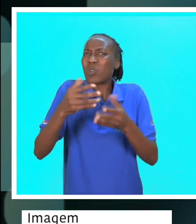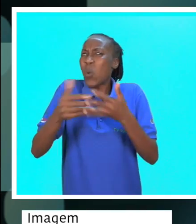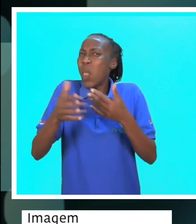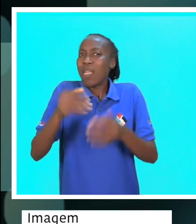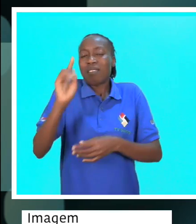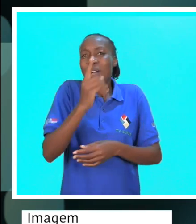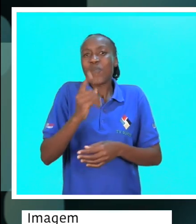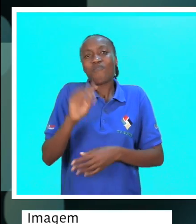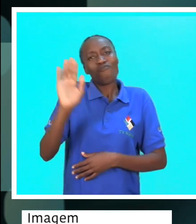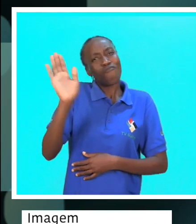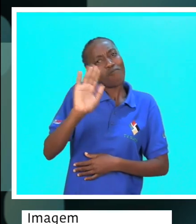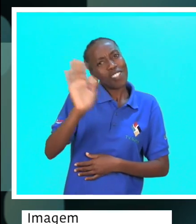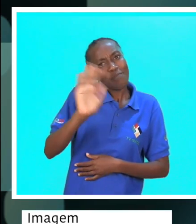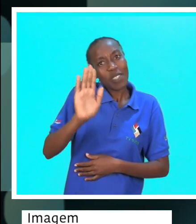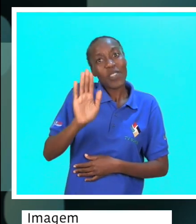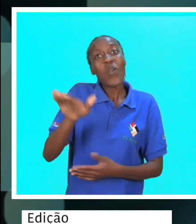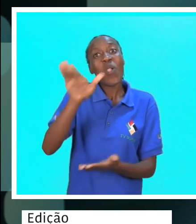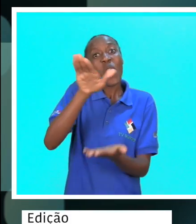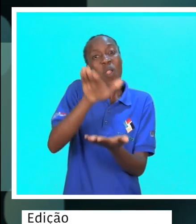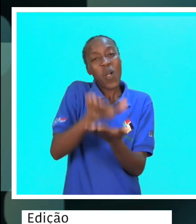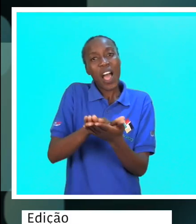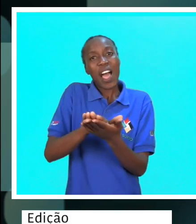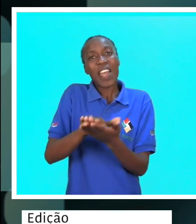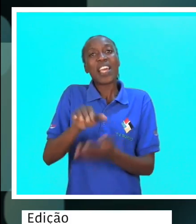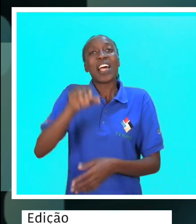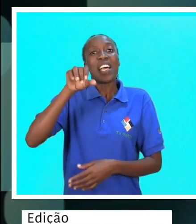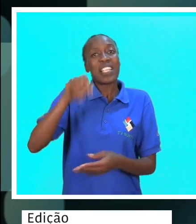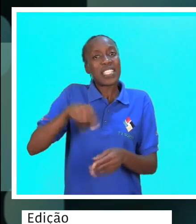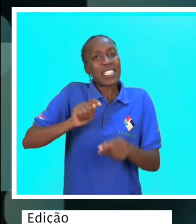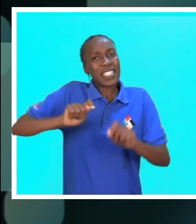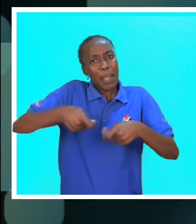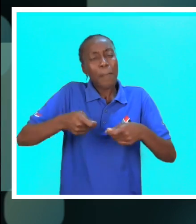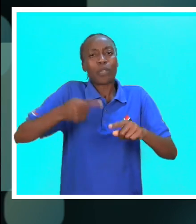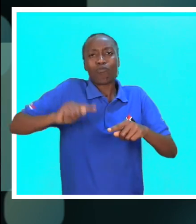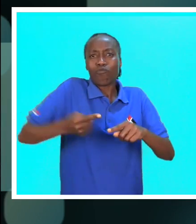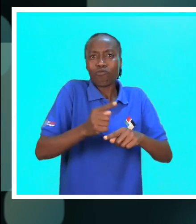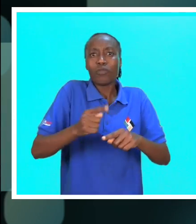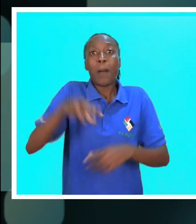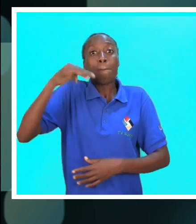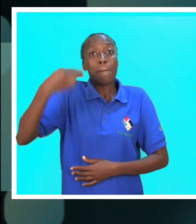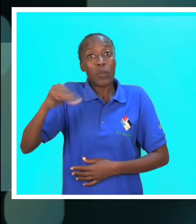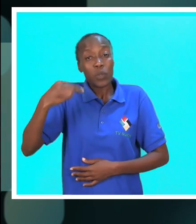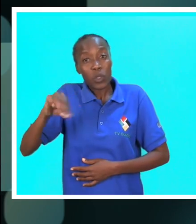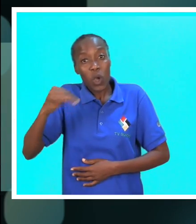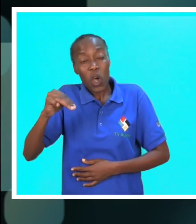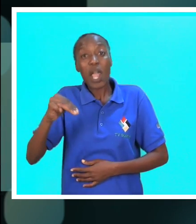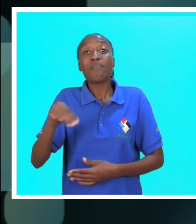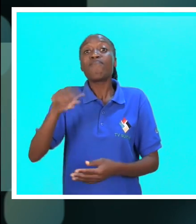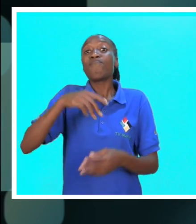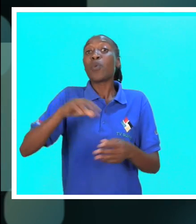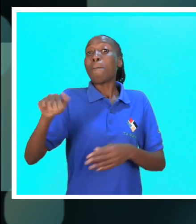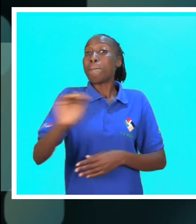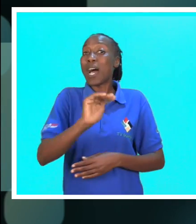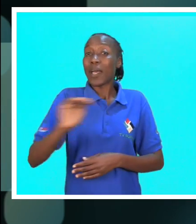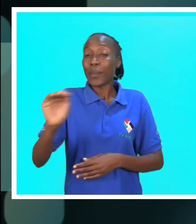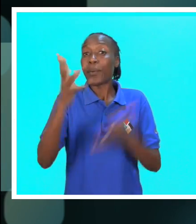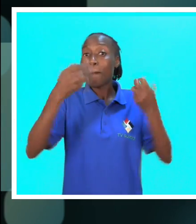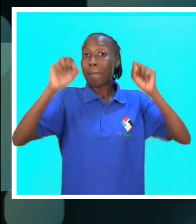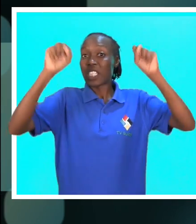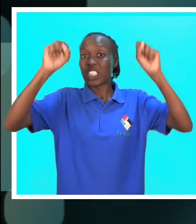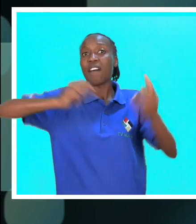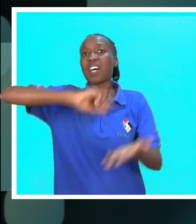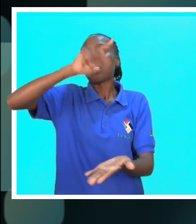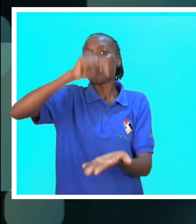um. Despedimos a partir da sapataria Zivane, no município da Matola, concretamente no